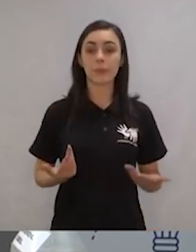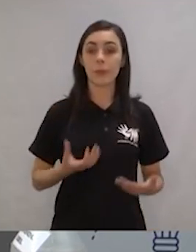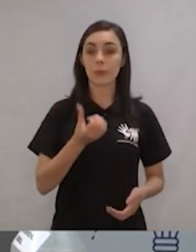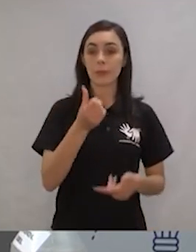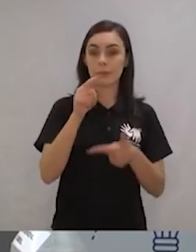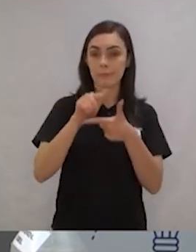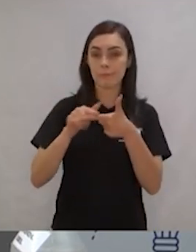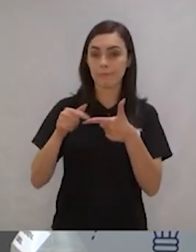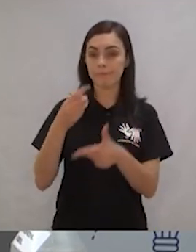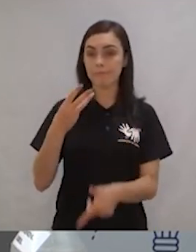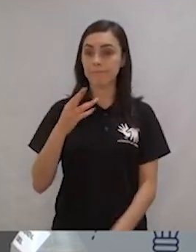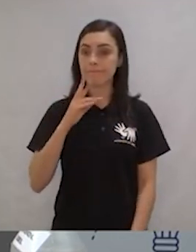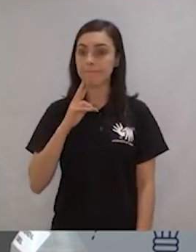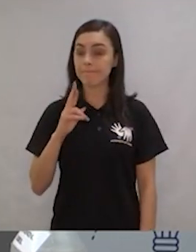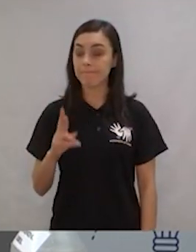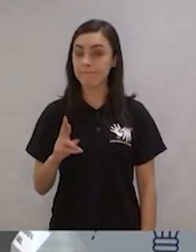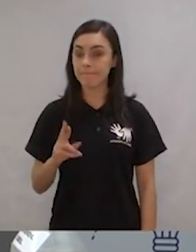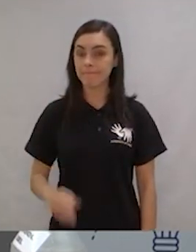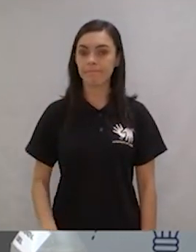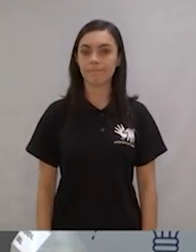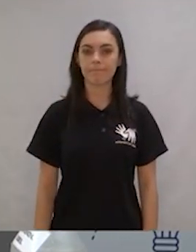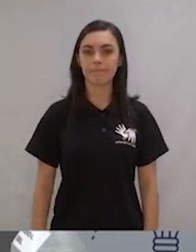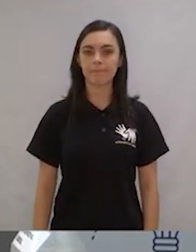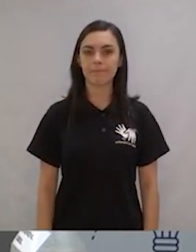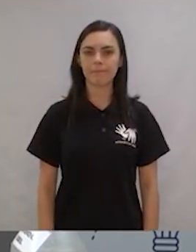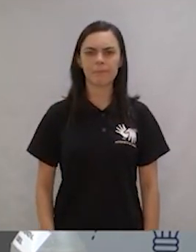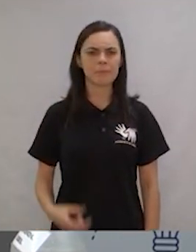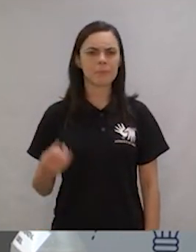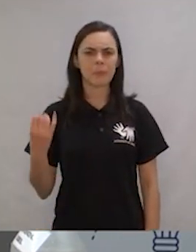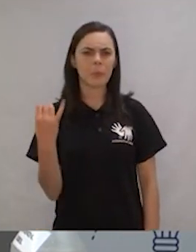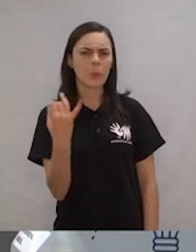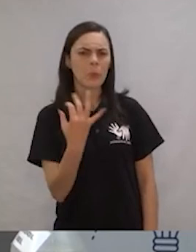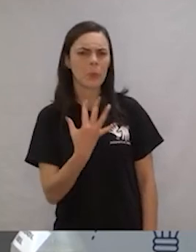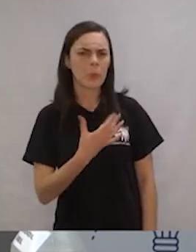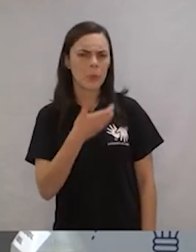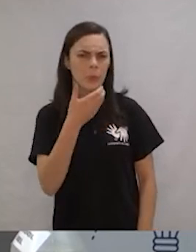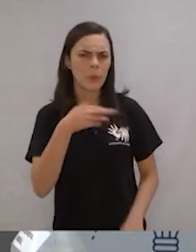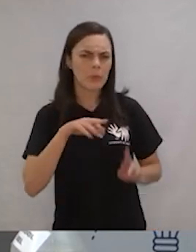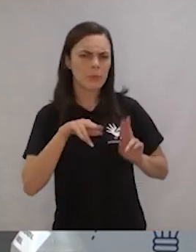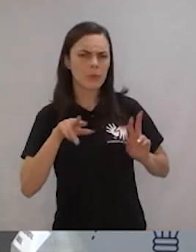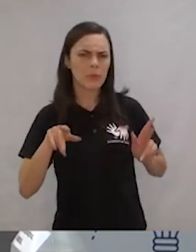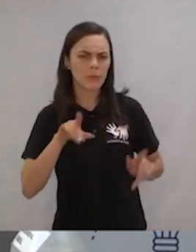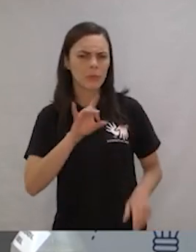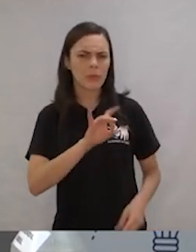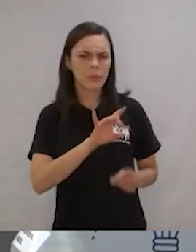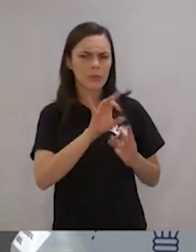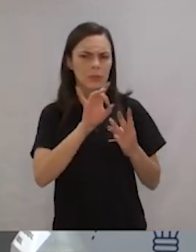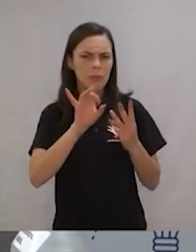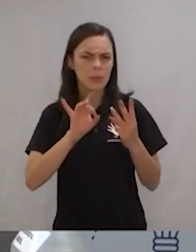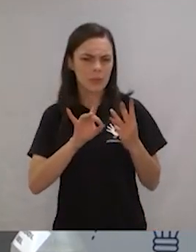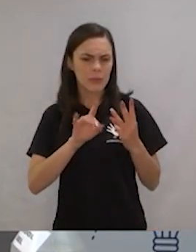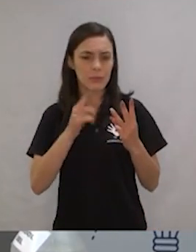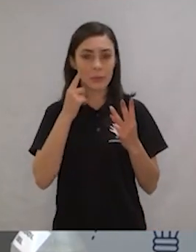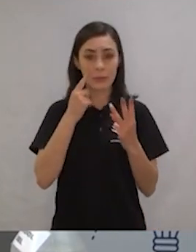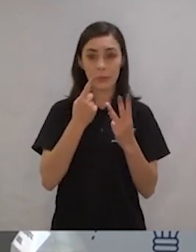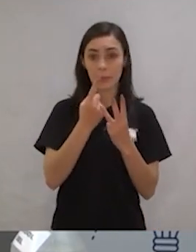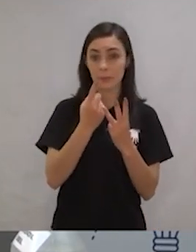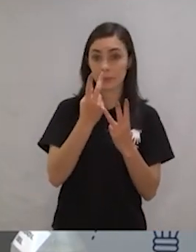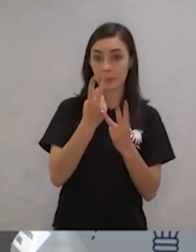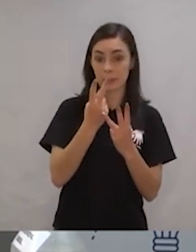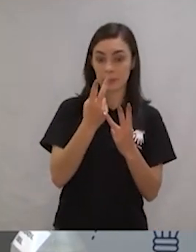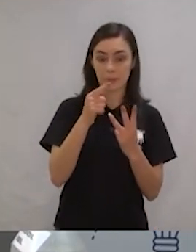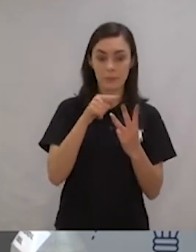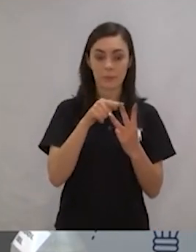1, 2, 3, 6 divididos por 3 é igual a... Com quantas cerejas cada torta ficou?